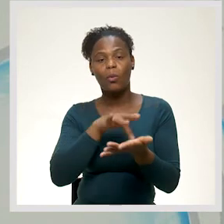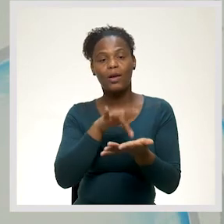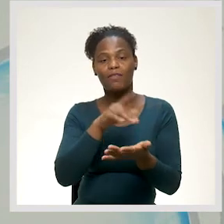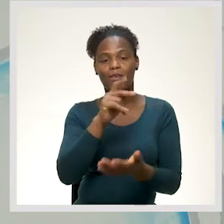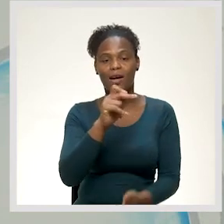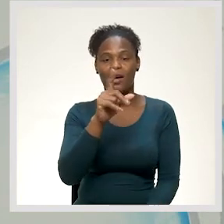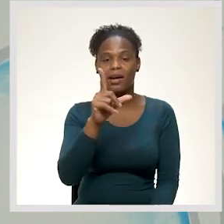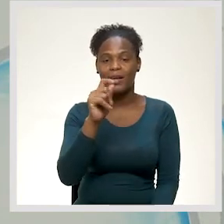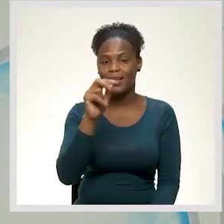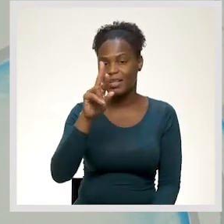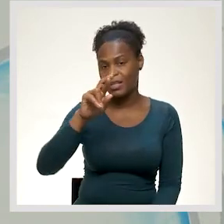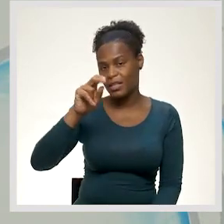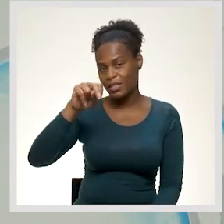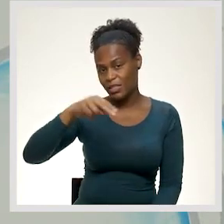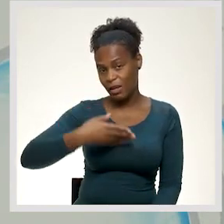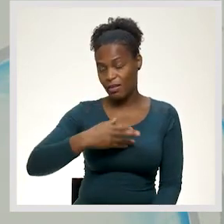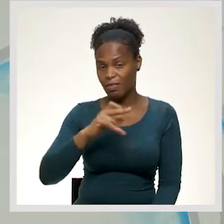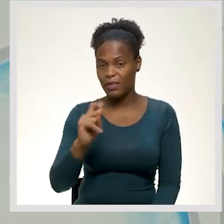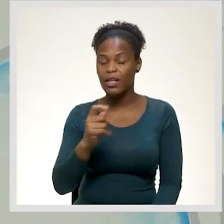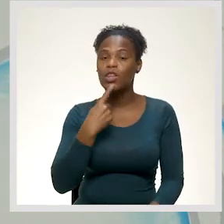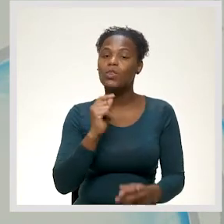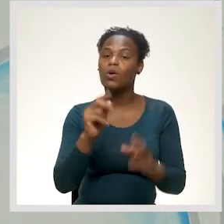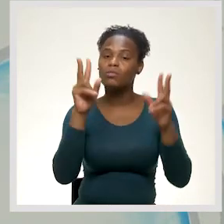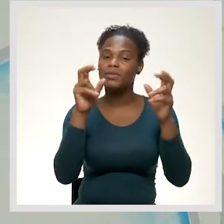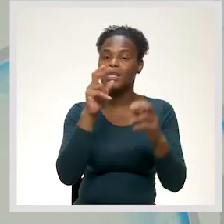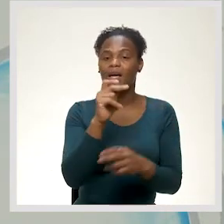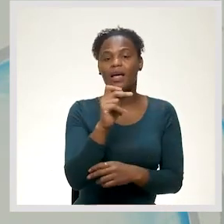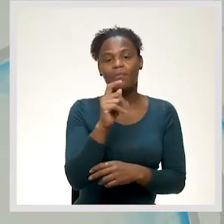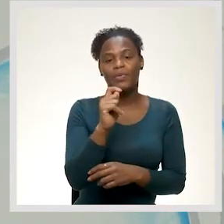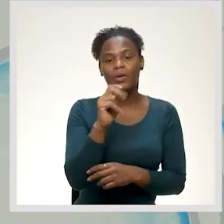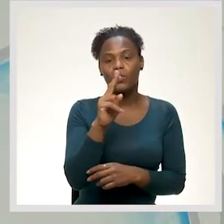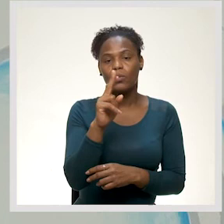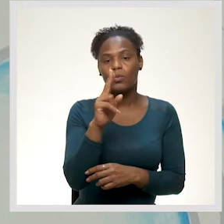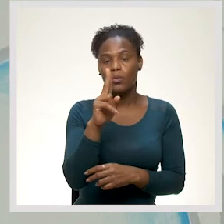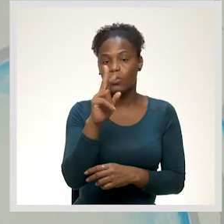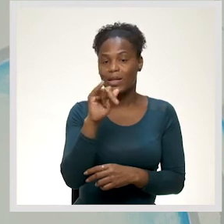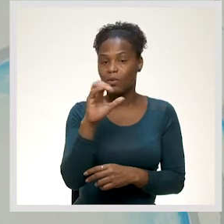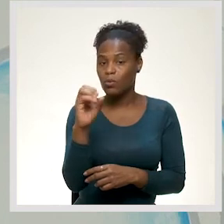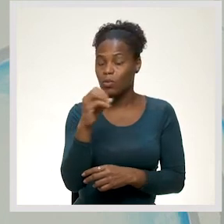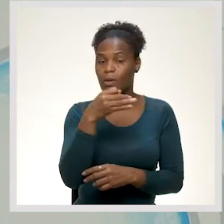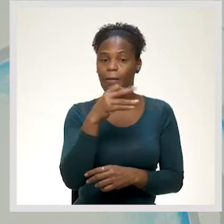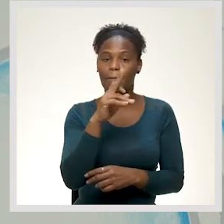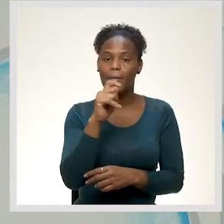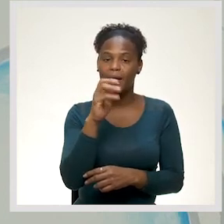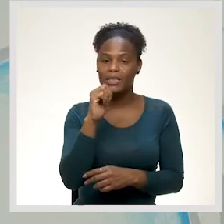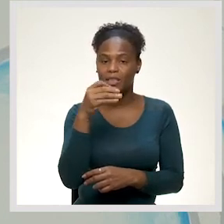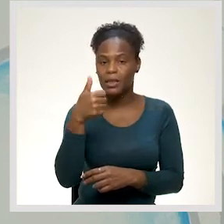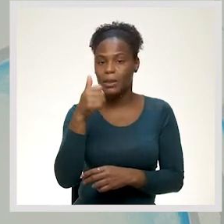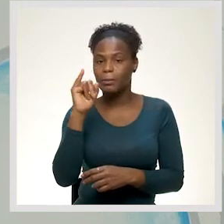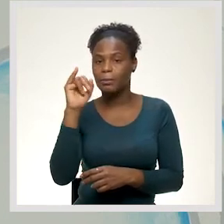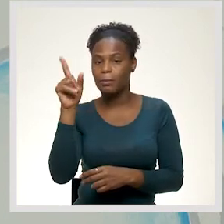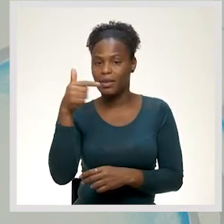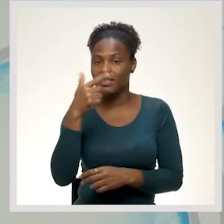Herculano, intitulada Eurico, o Presbítero. E também espero que, se tiverem a oportunidade